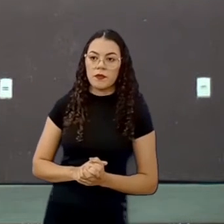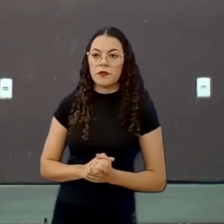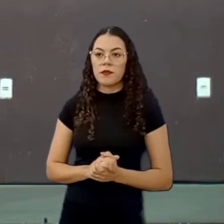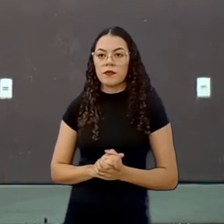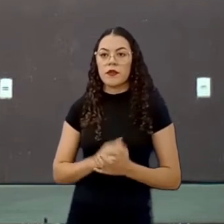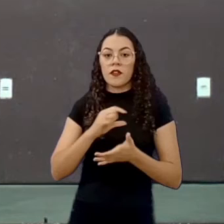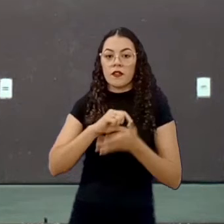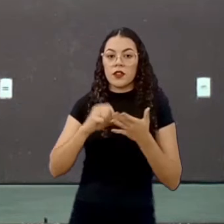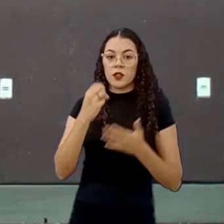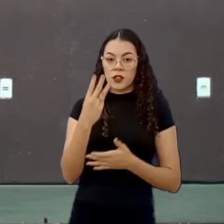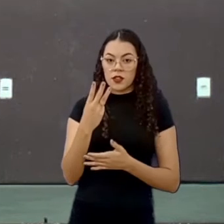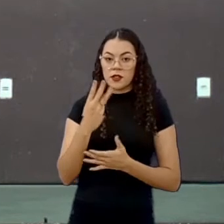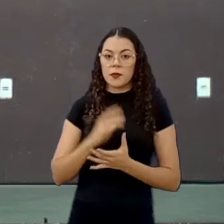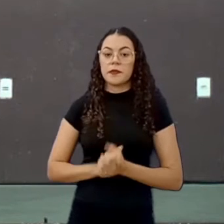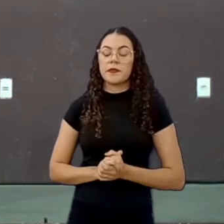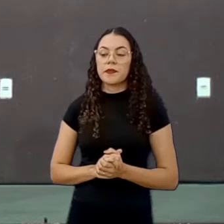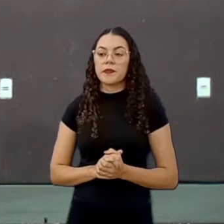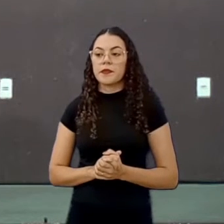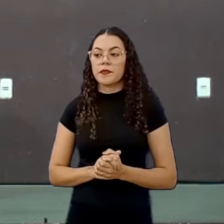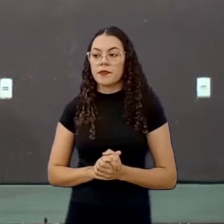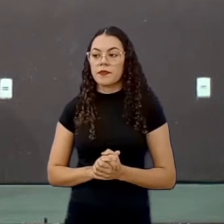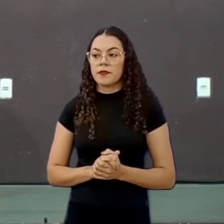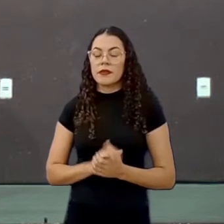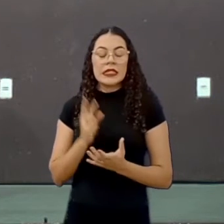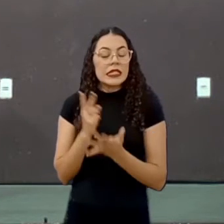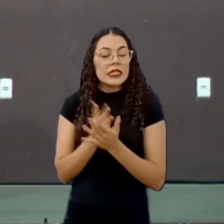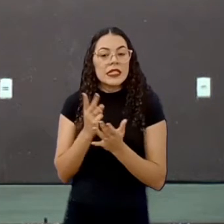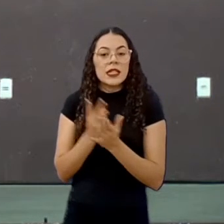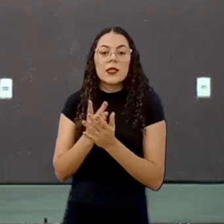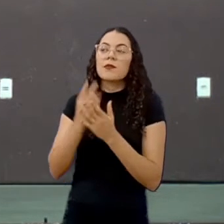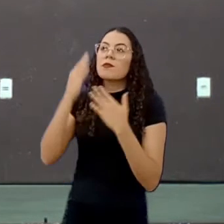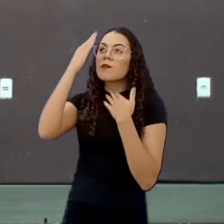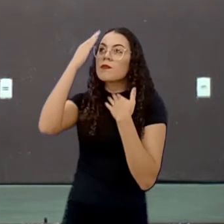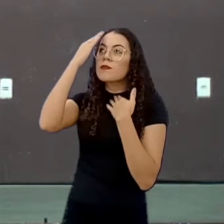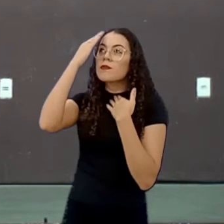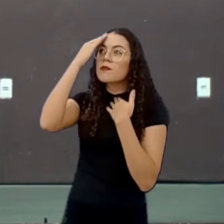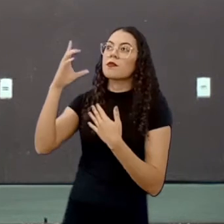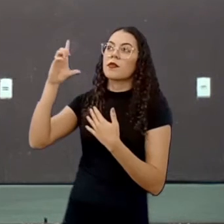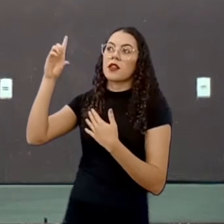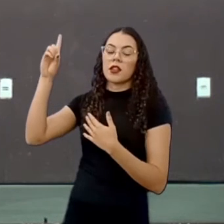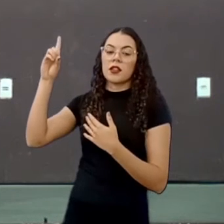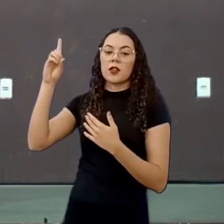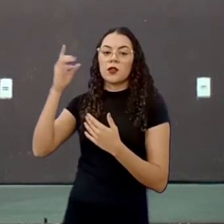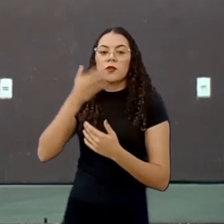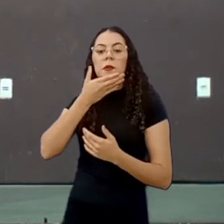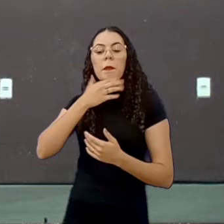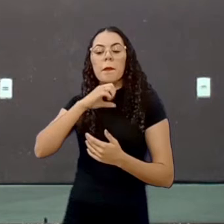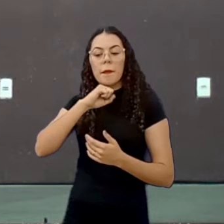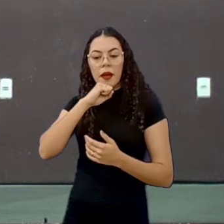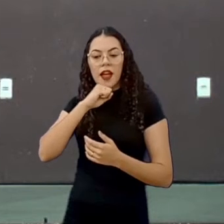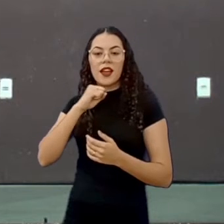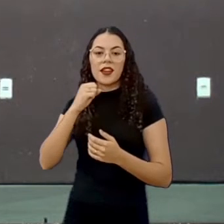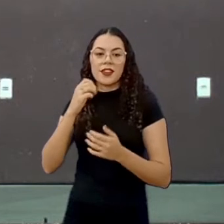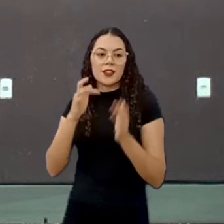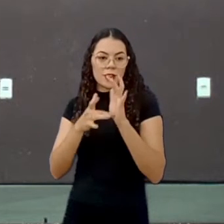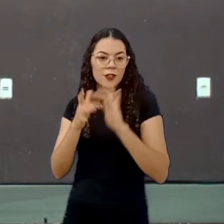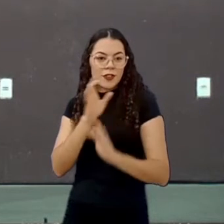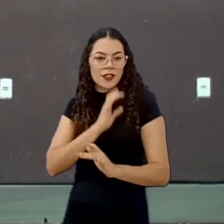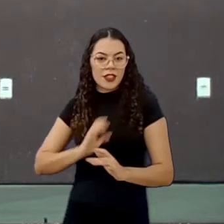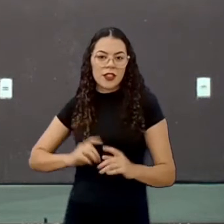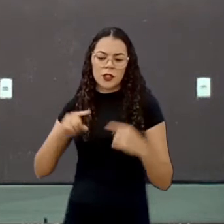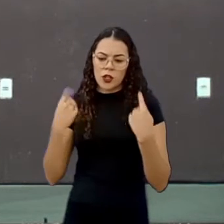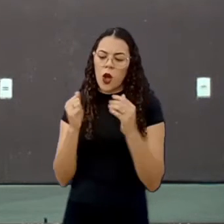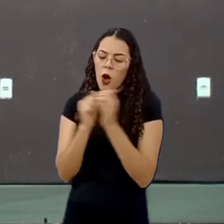Vamos para o versículo 3. Damos sempre graças a Deus, Pai de nosso Senhor Jesus Cristo, quando oramos por